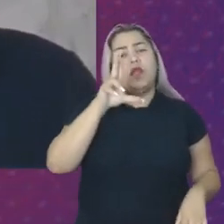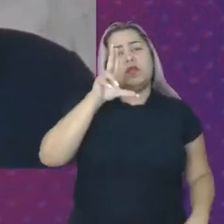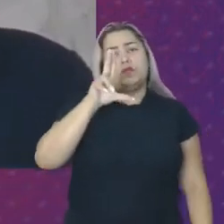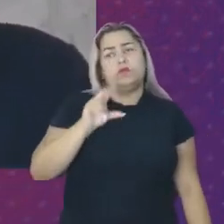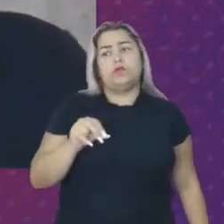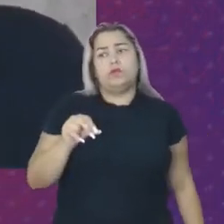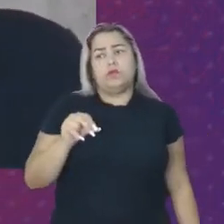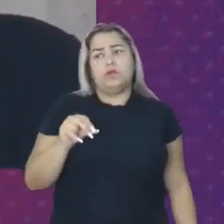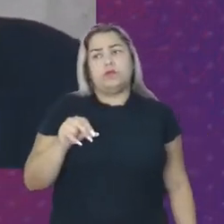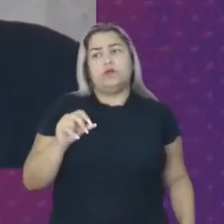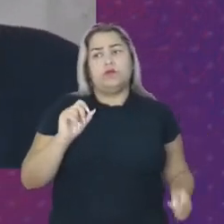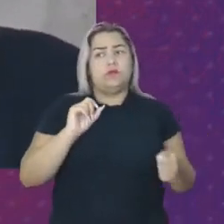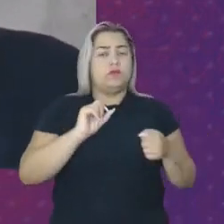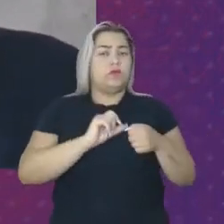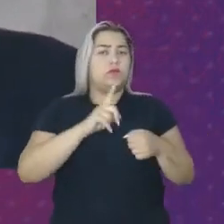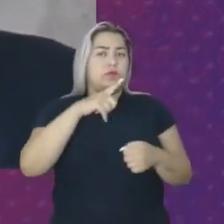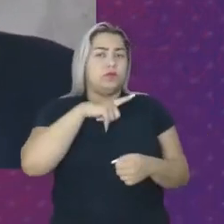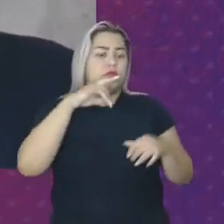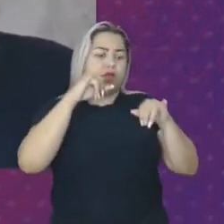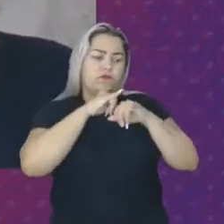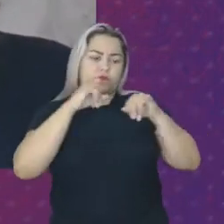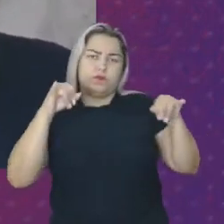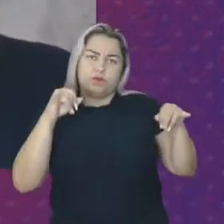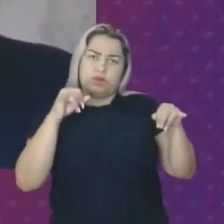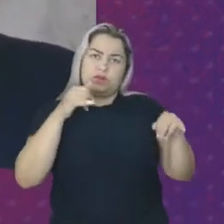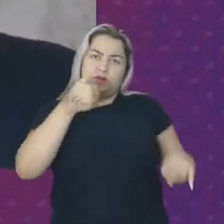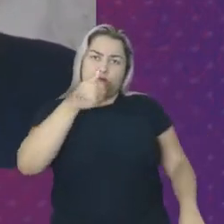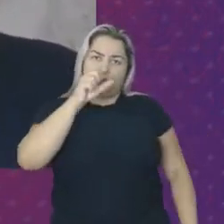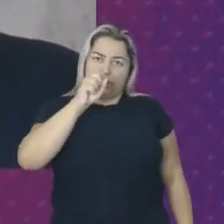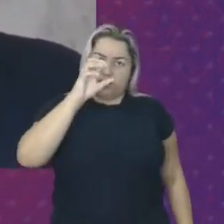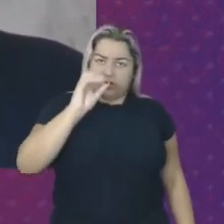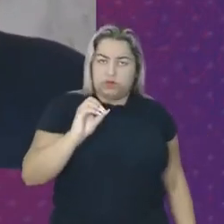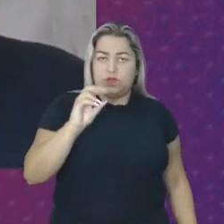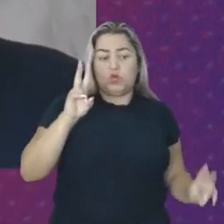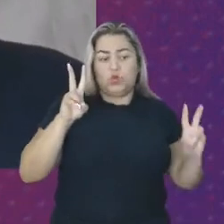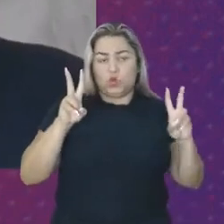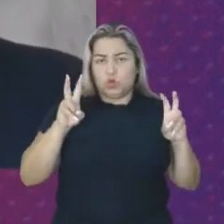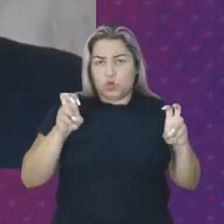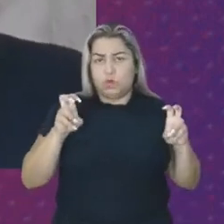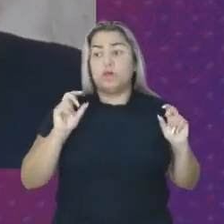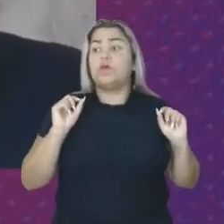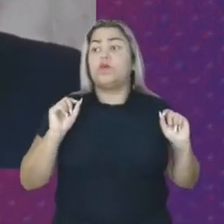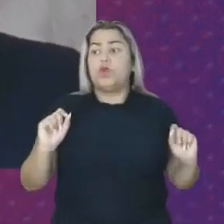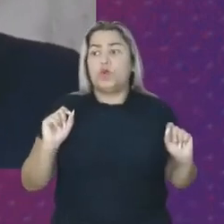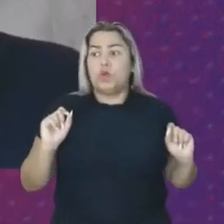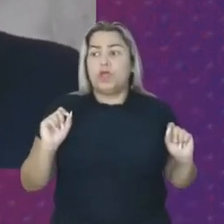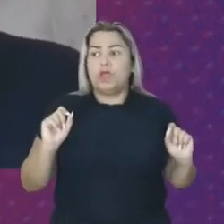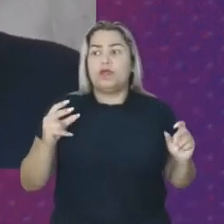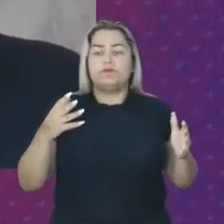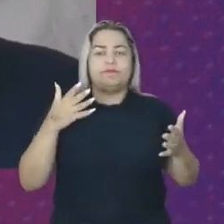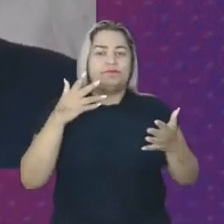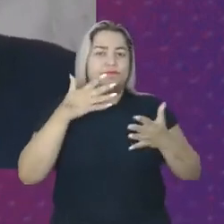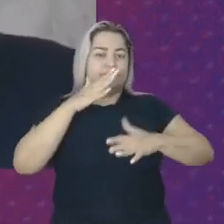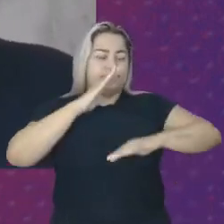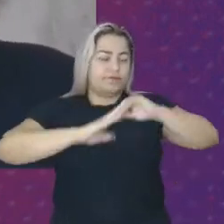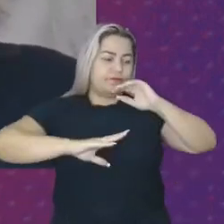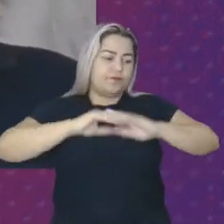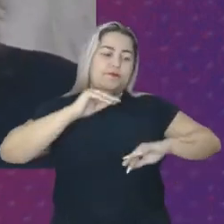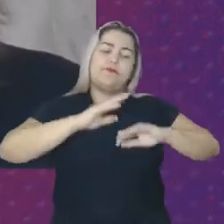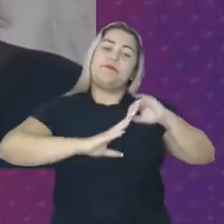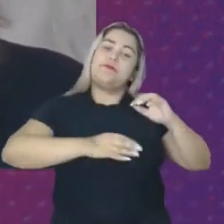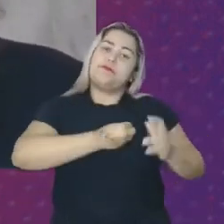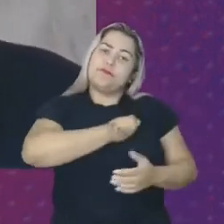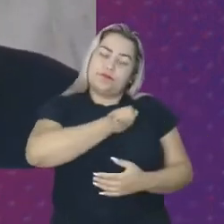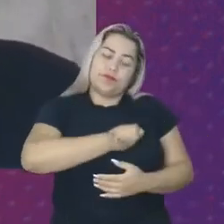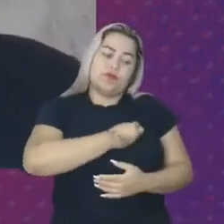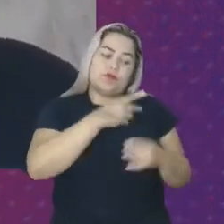saiba e obtenha informações no 180 sobre o que é aquela situação que ela está vivendo, que aquilo